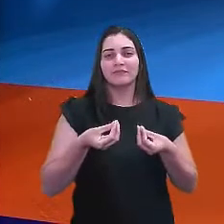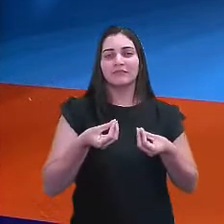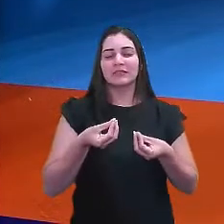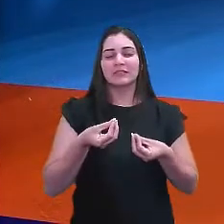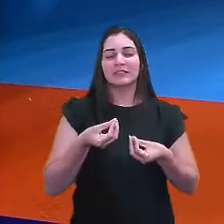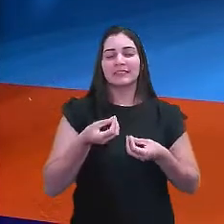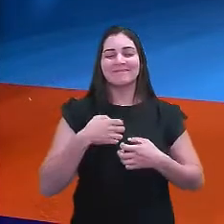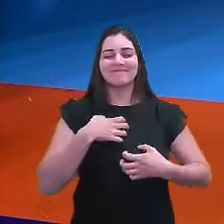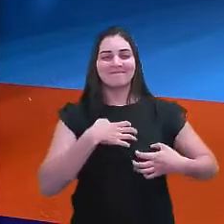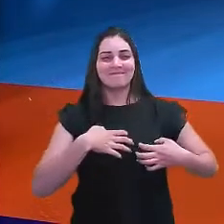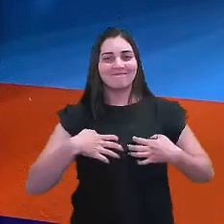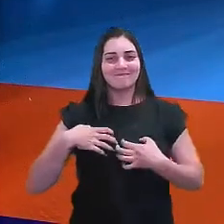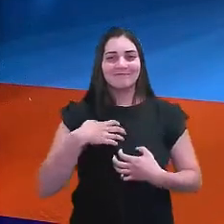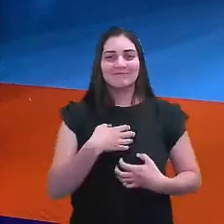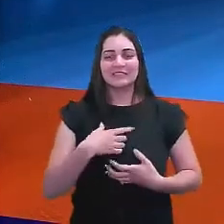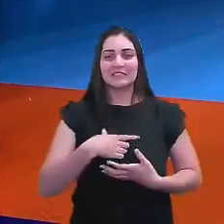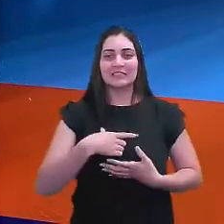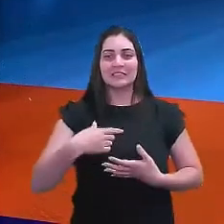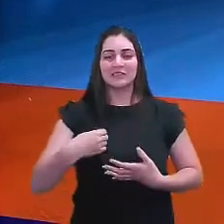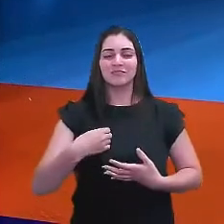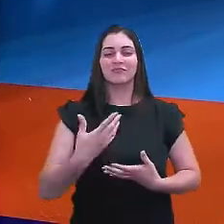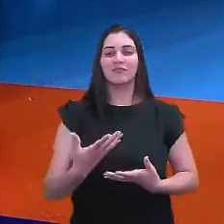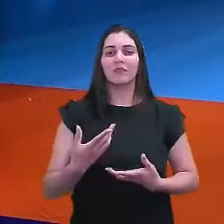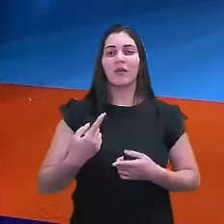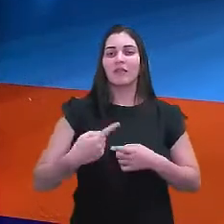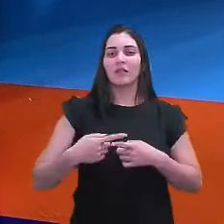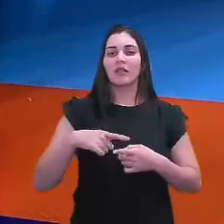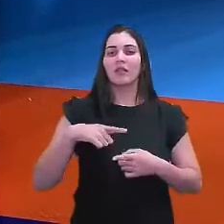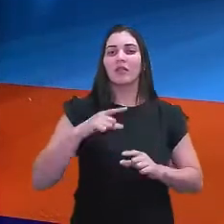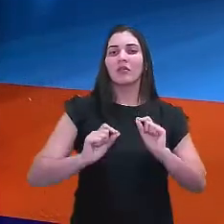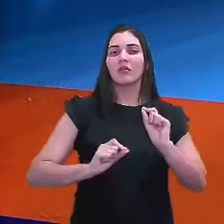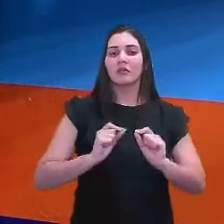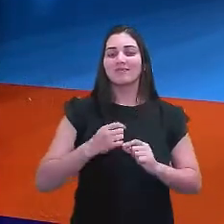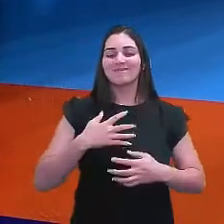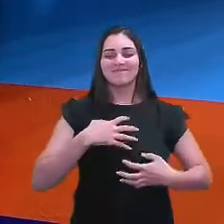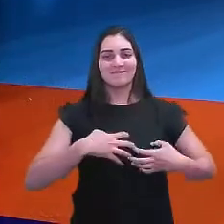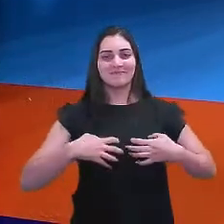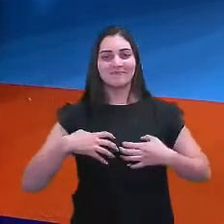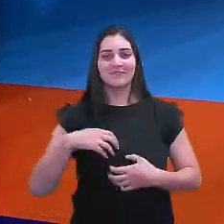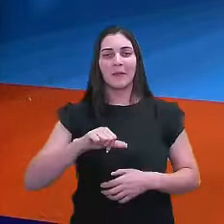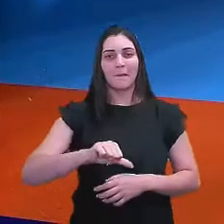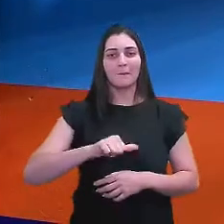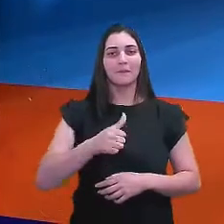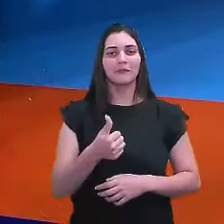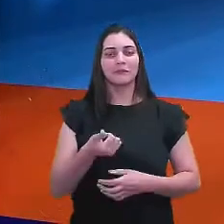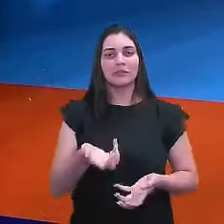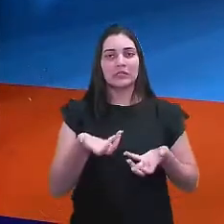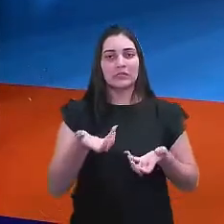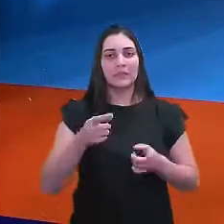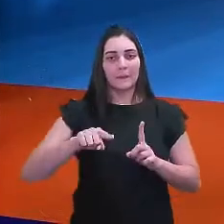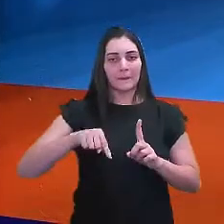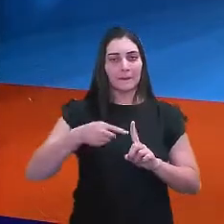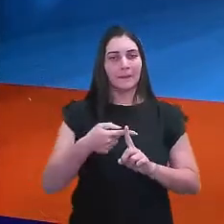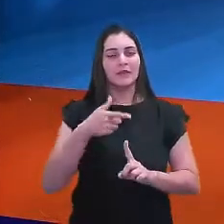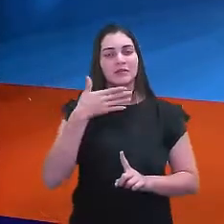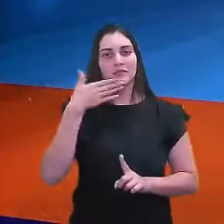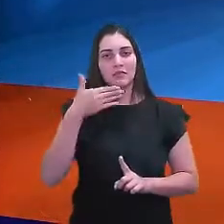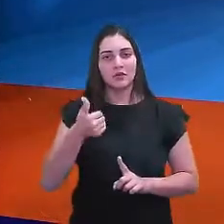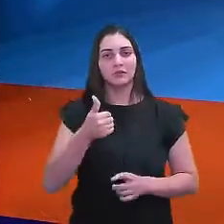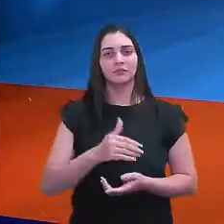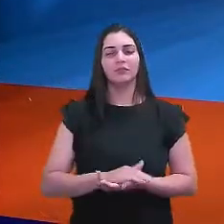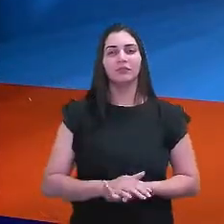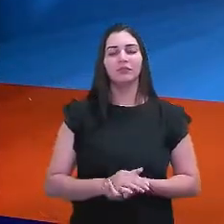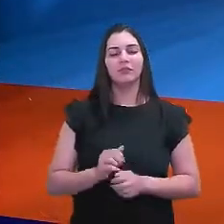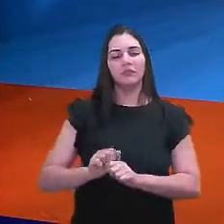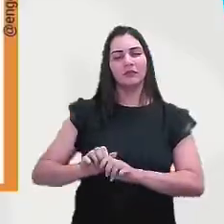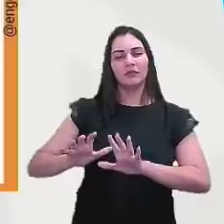muito inquietante, sair dessa zona de conforto para o quê? Para aquela insatisfação positiva, que é sempre querer mais e melhor. Então, dito isso, abre essa